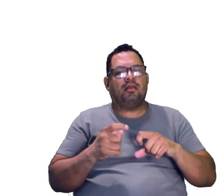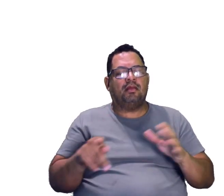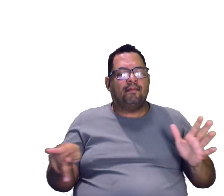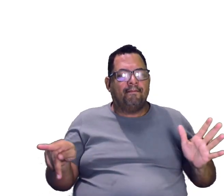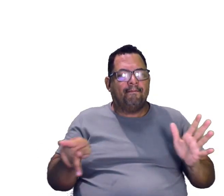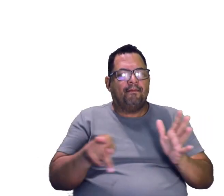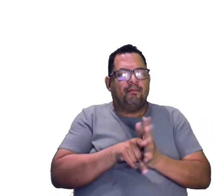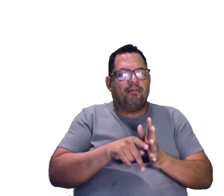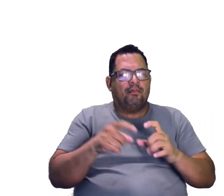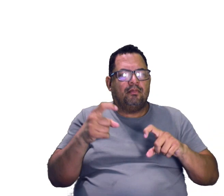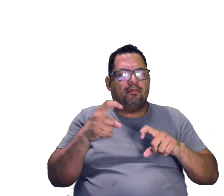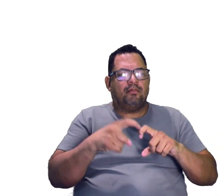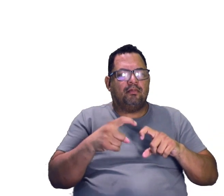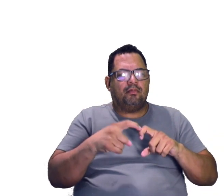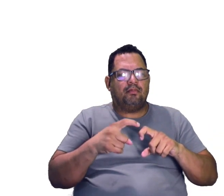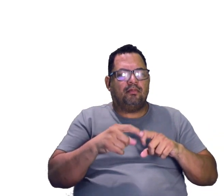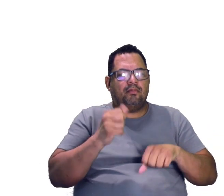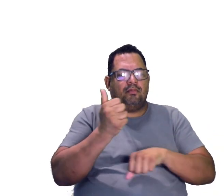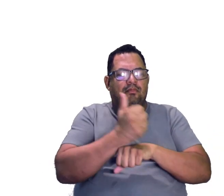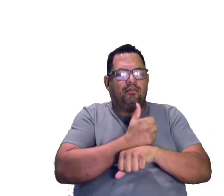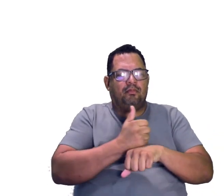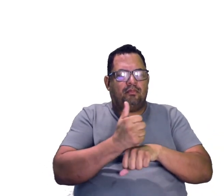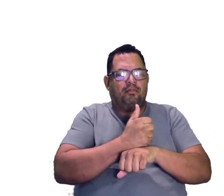no geral, o médico, pelo quê?